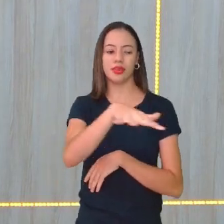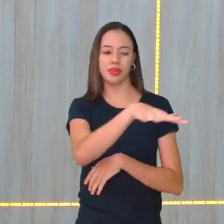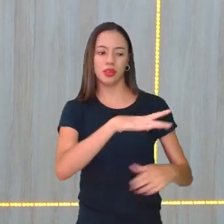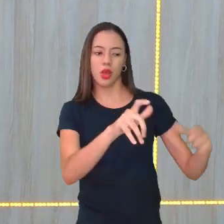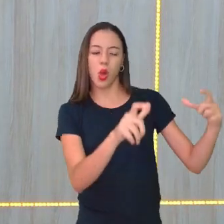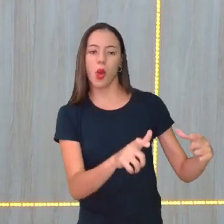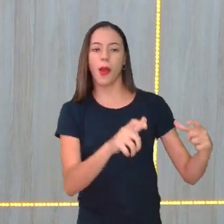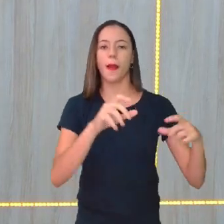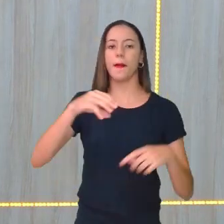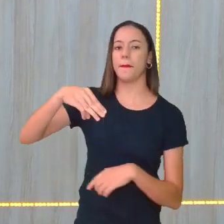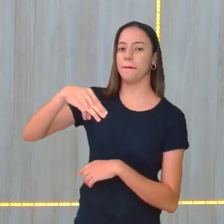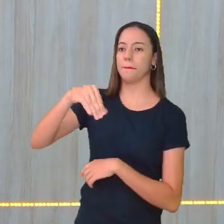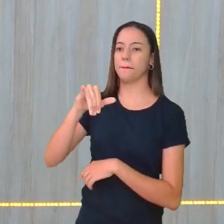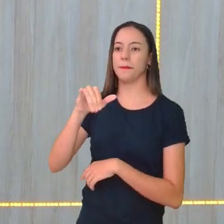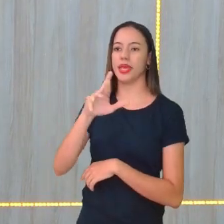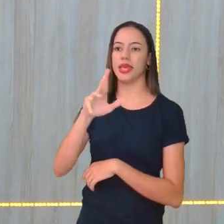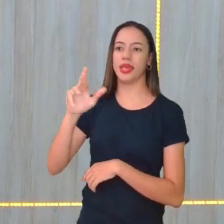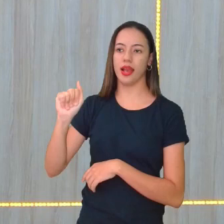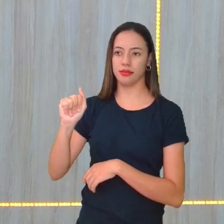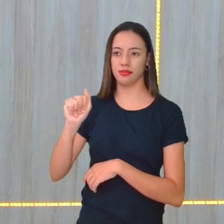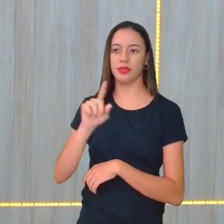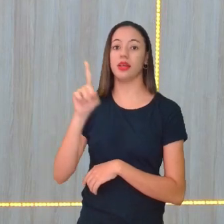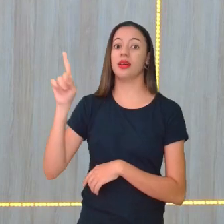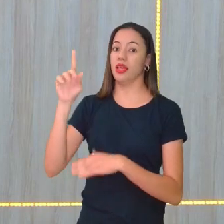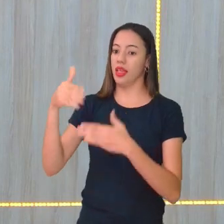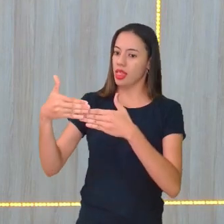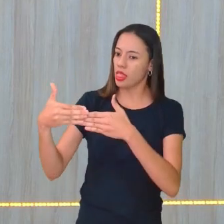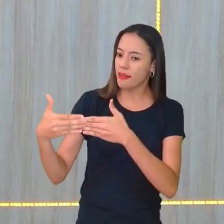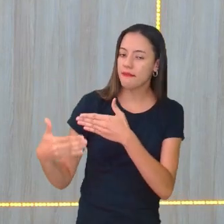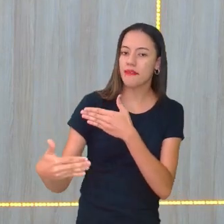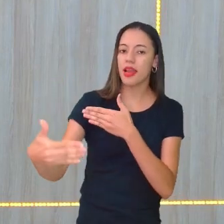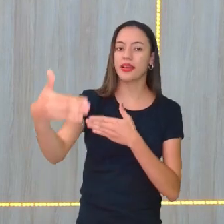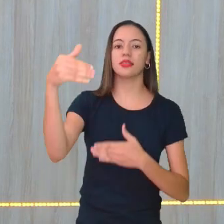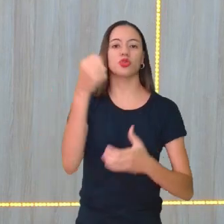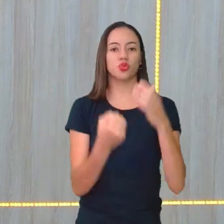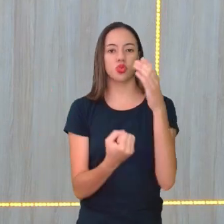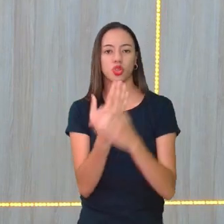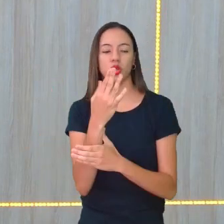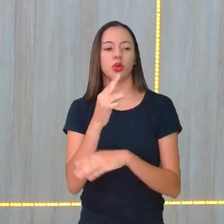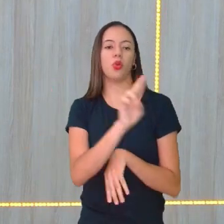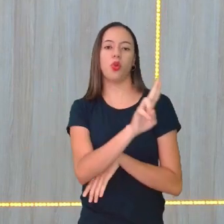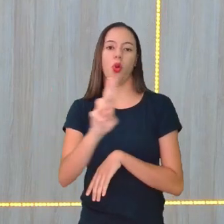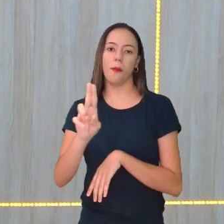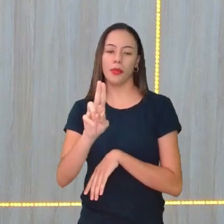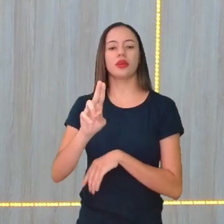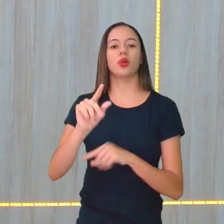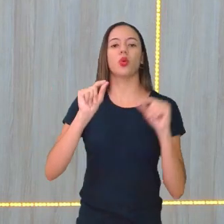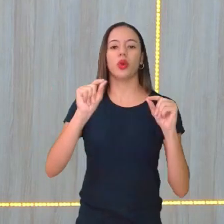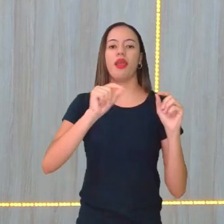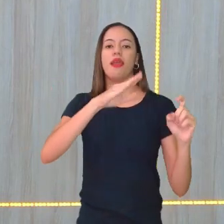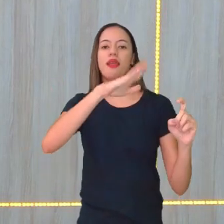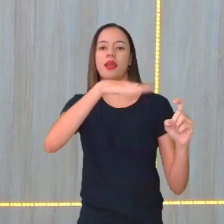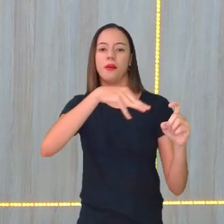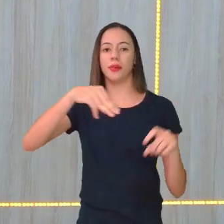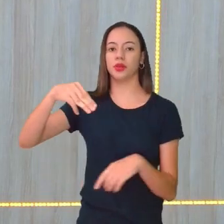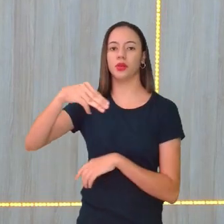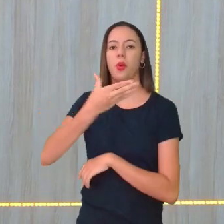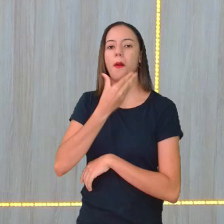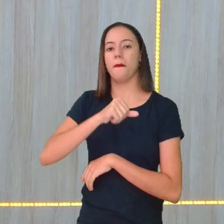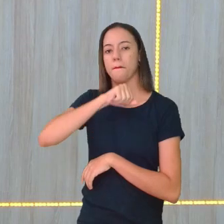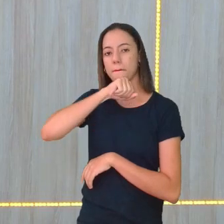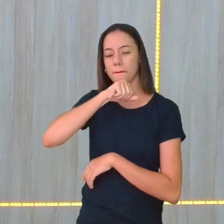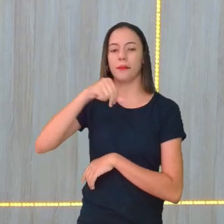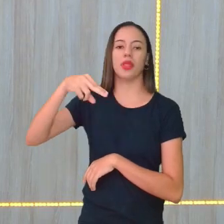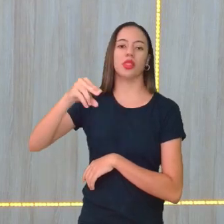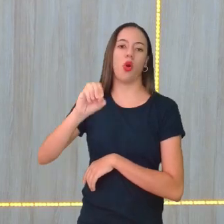veio mais na frente a dar origem ao mito, né, do Papai Noel. E a gente vai tentar entender aqui por quê. Veja,